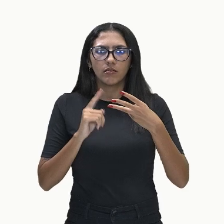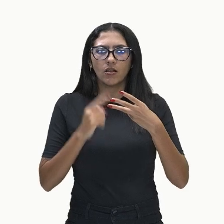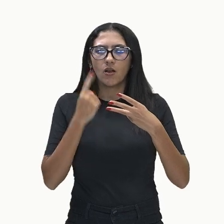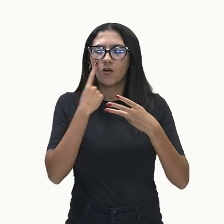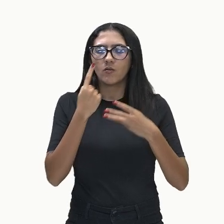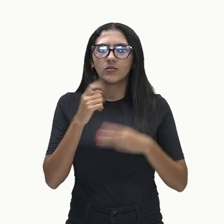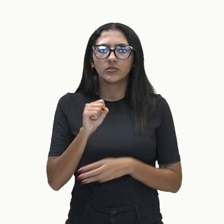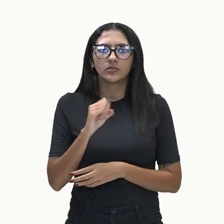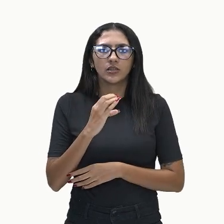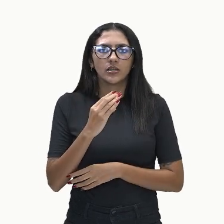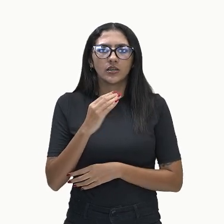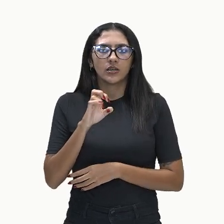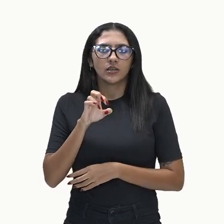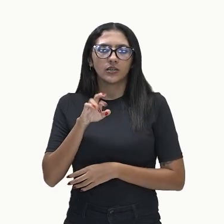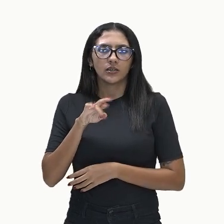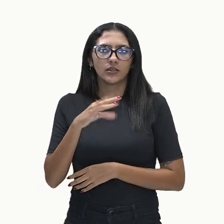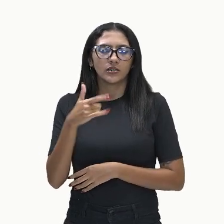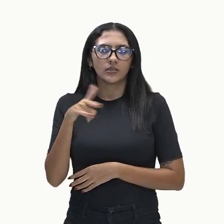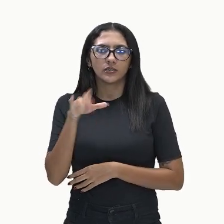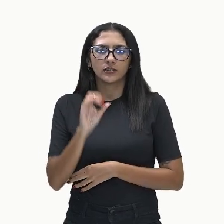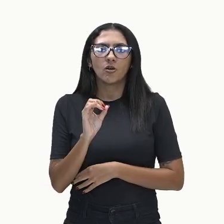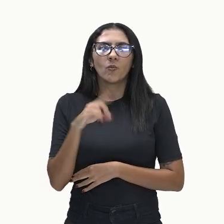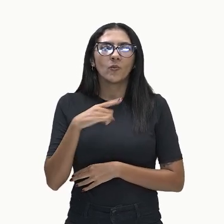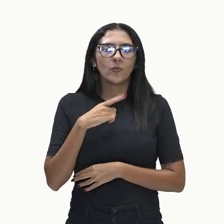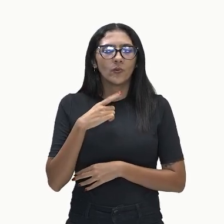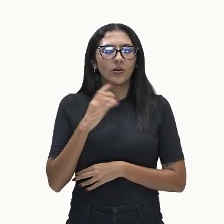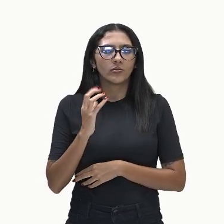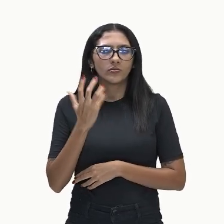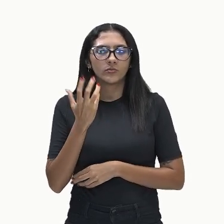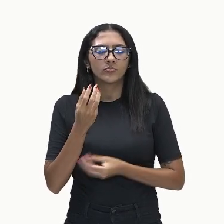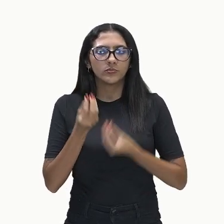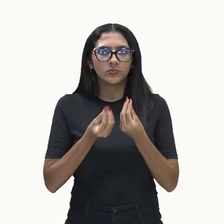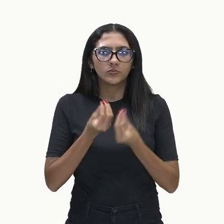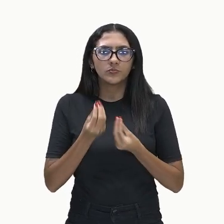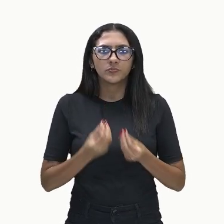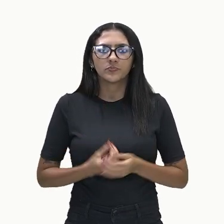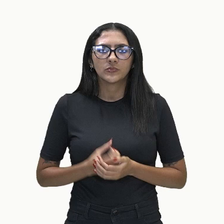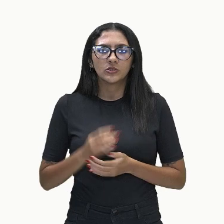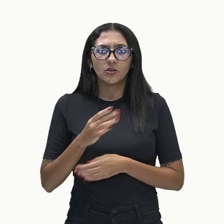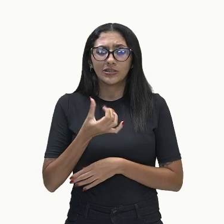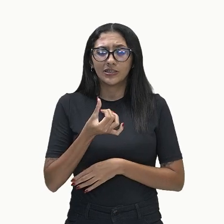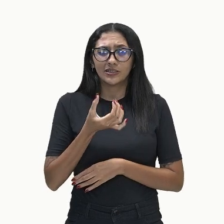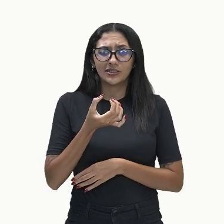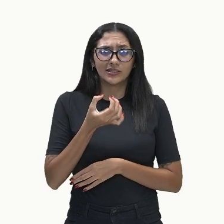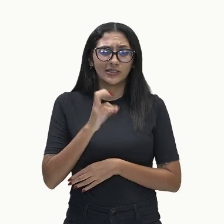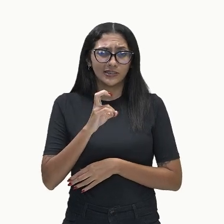essa reabsorção, ela ocorre por volta de 65%